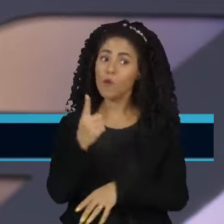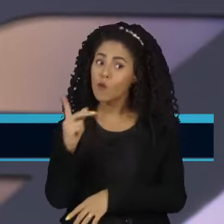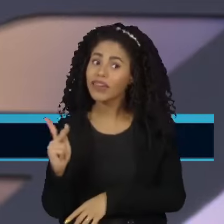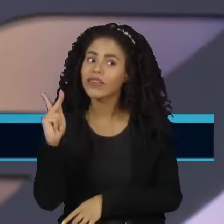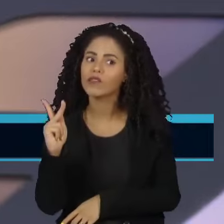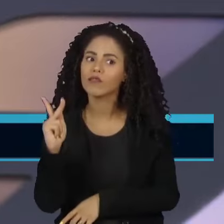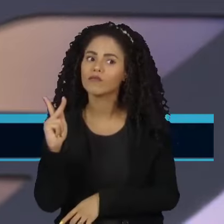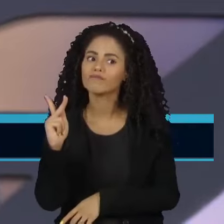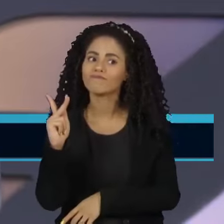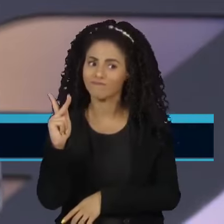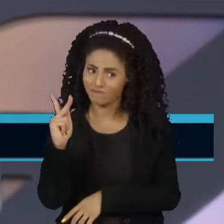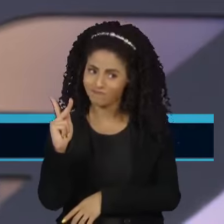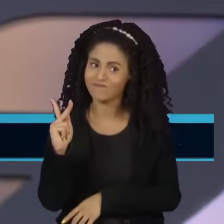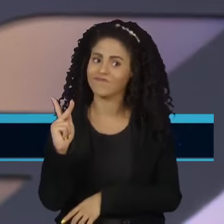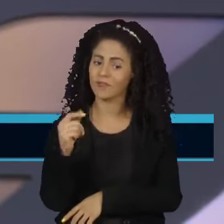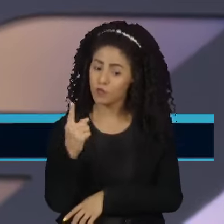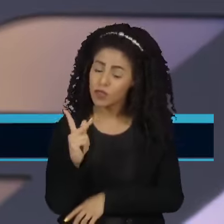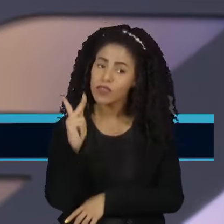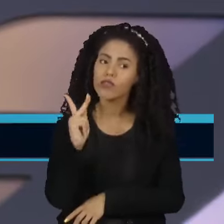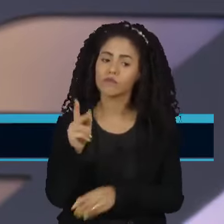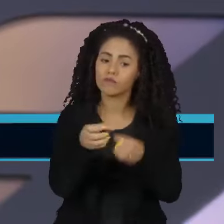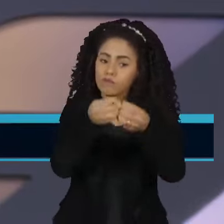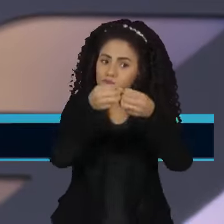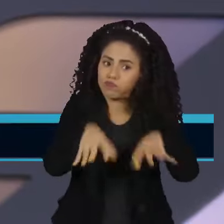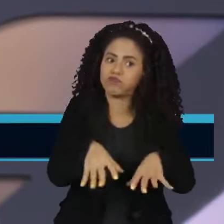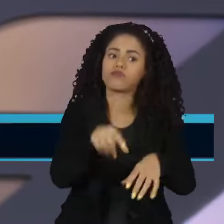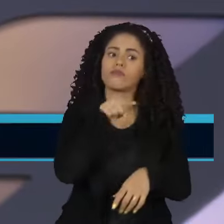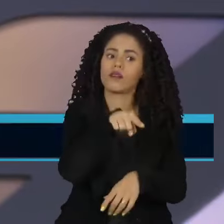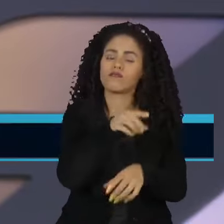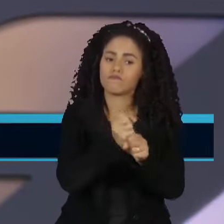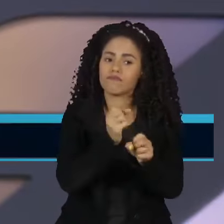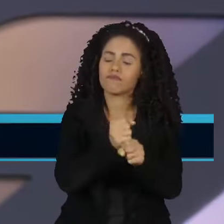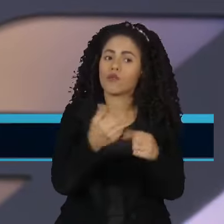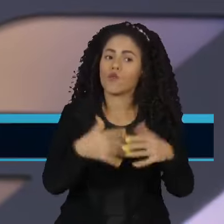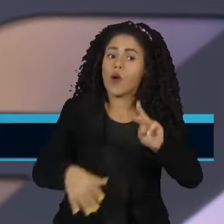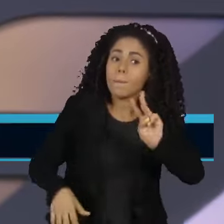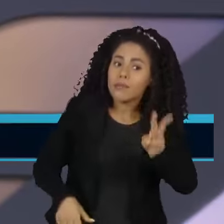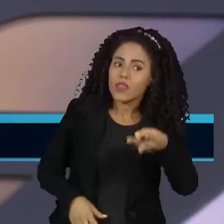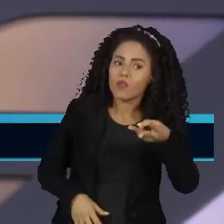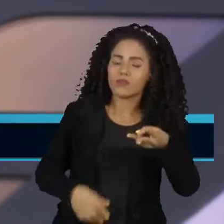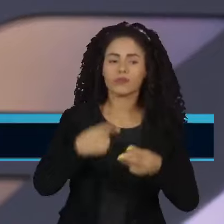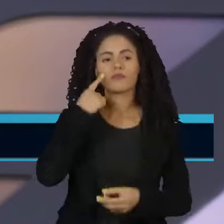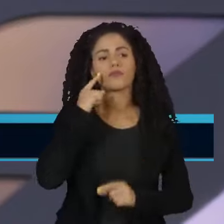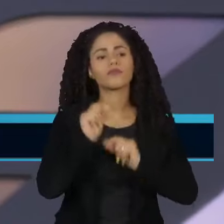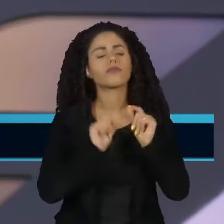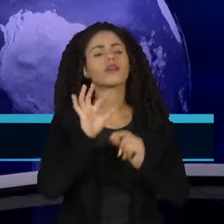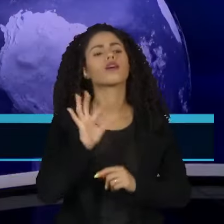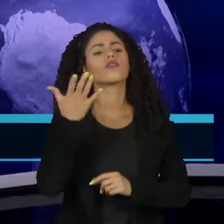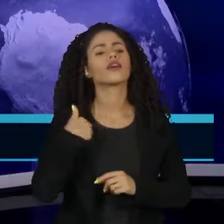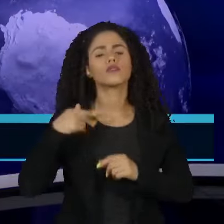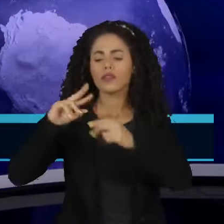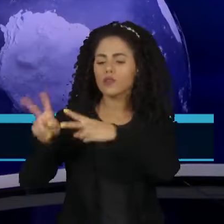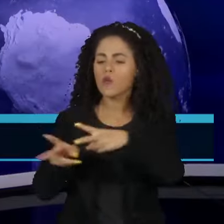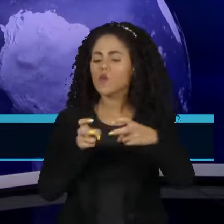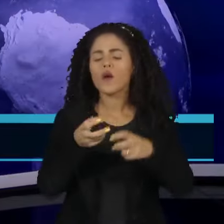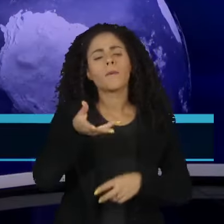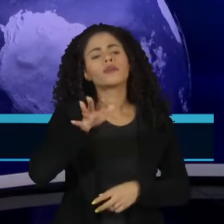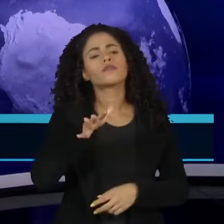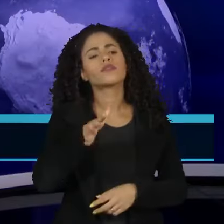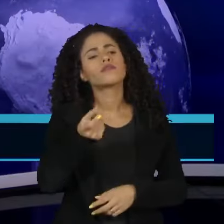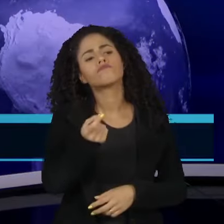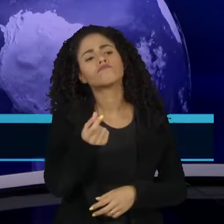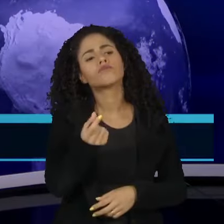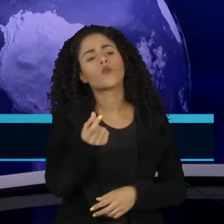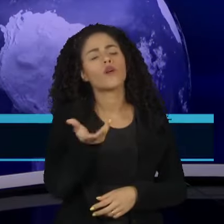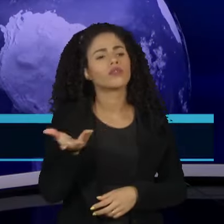se considerarmos que 90% daquele ouro poderia ser ilegal, isso geraria um custo, para Rodrigo,